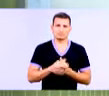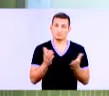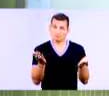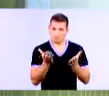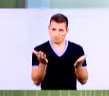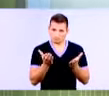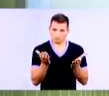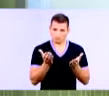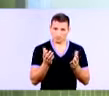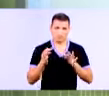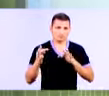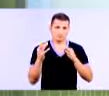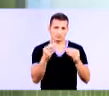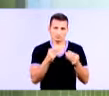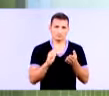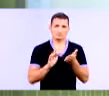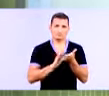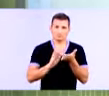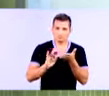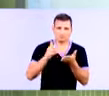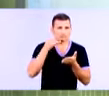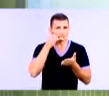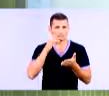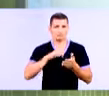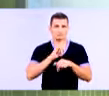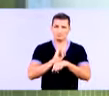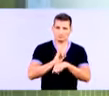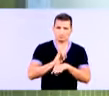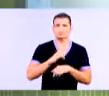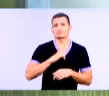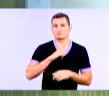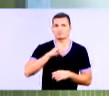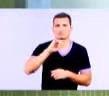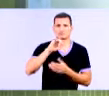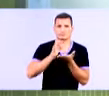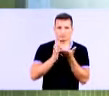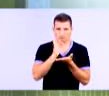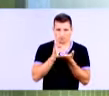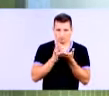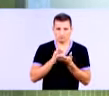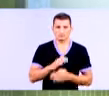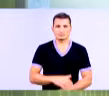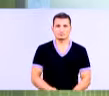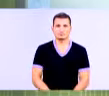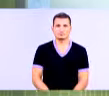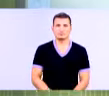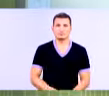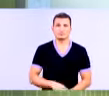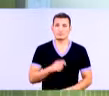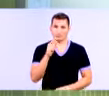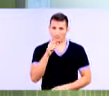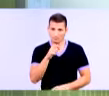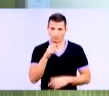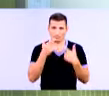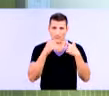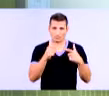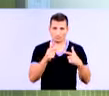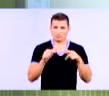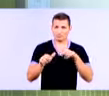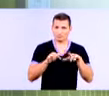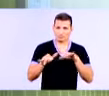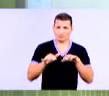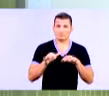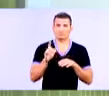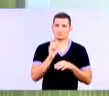todos os dispositivos móveis que rodam Android rodam em cima de um Java, né? Nessa linguagem de programação, não